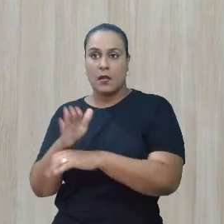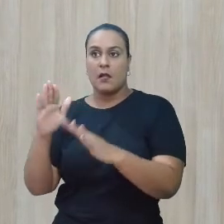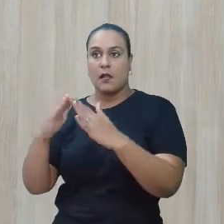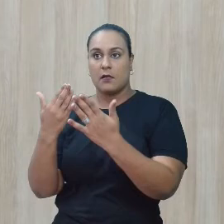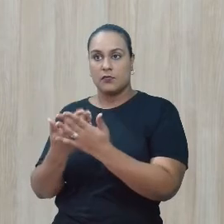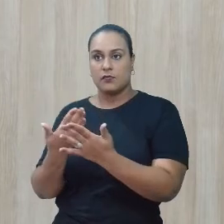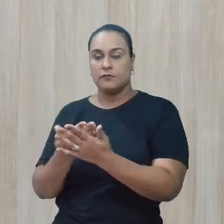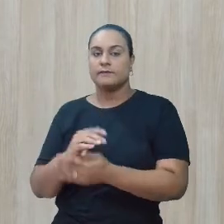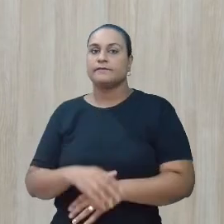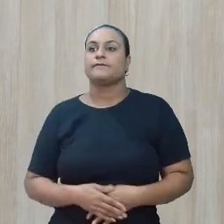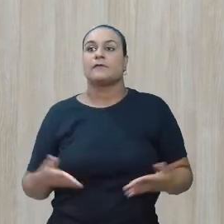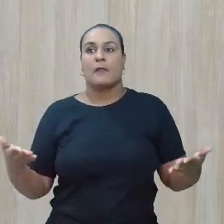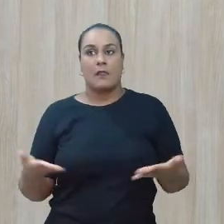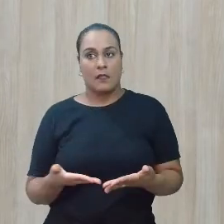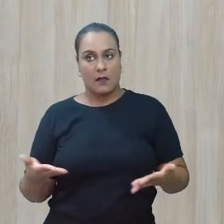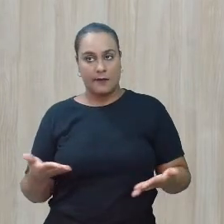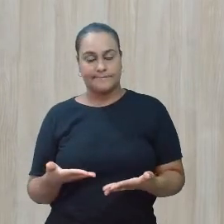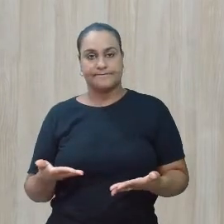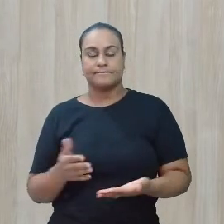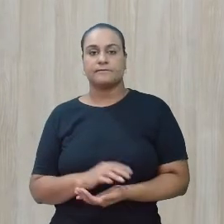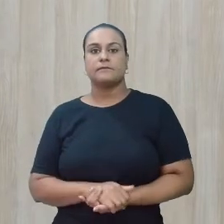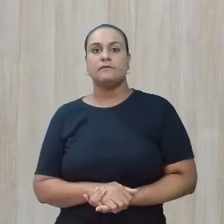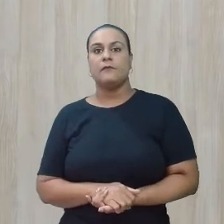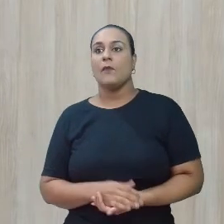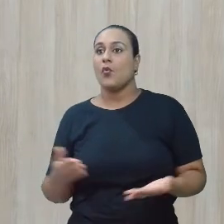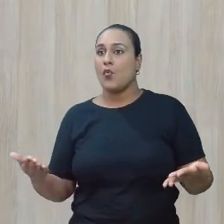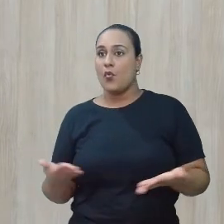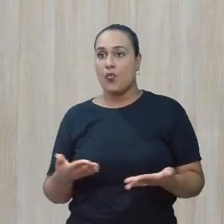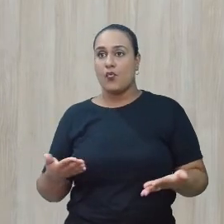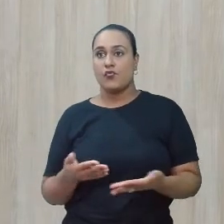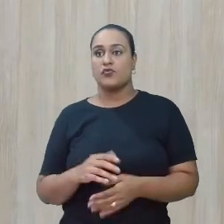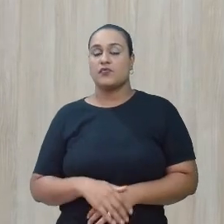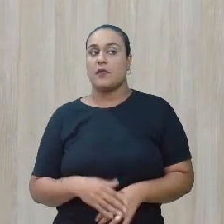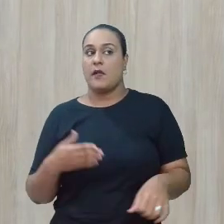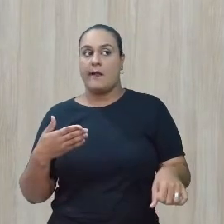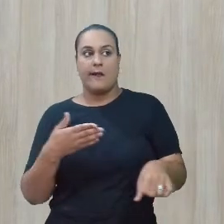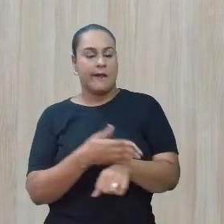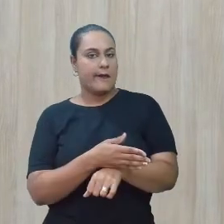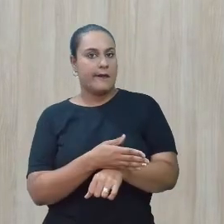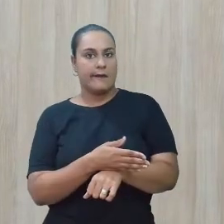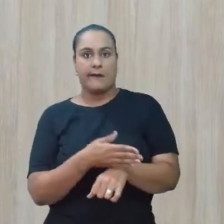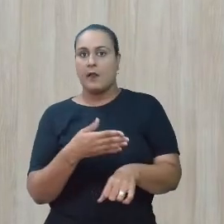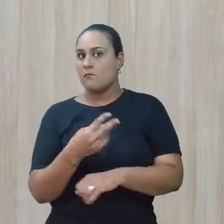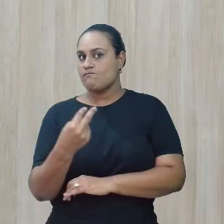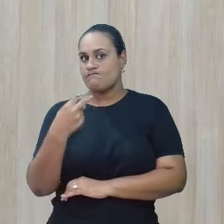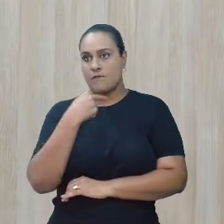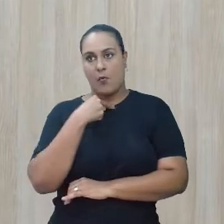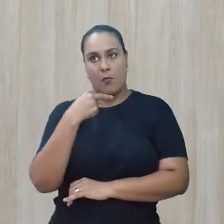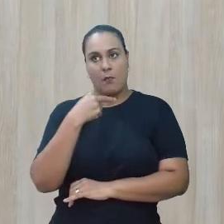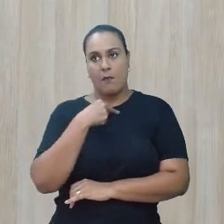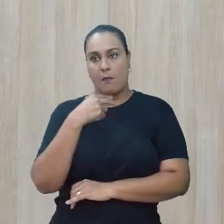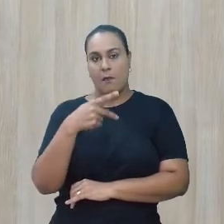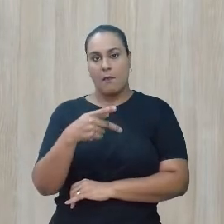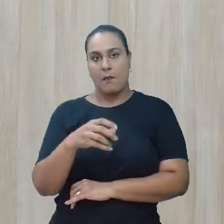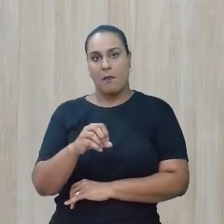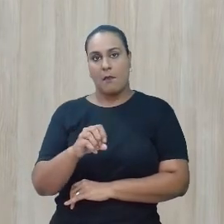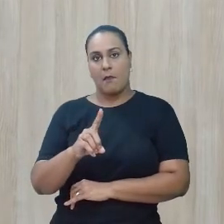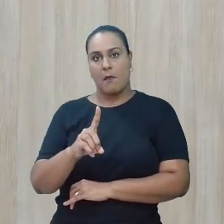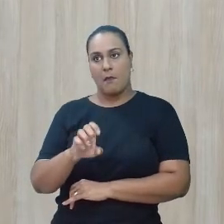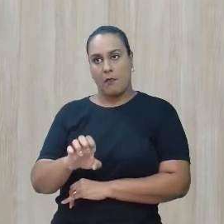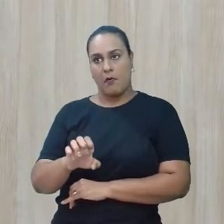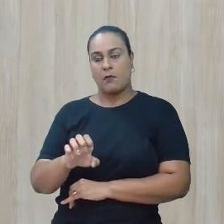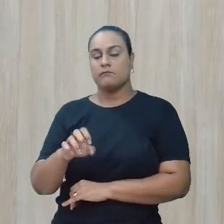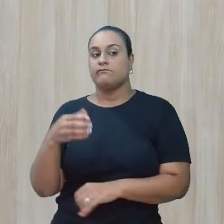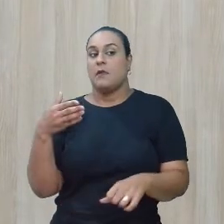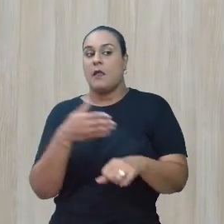E no presente, ao contrário do passado, não há o acento. Eu posso dizer assim, hoje ela não pode ir à escola. Então, eu